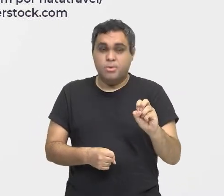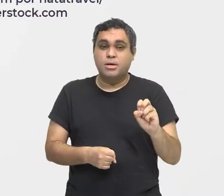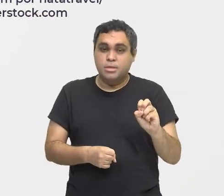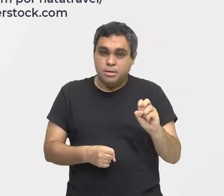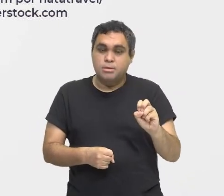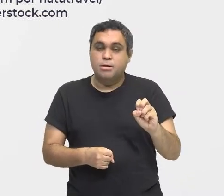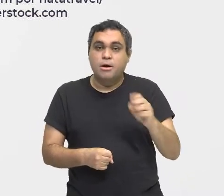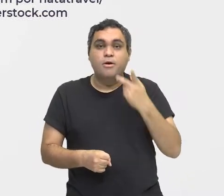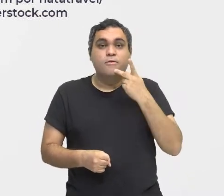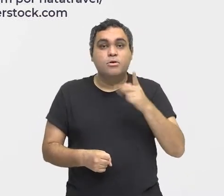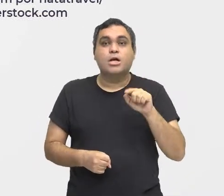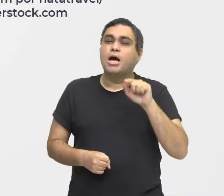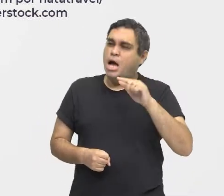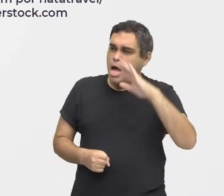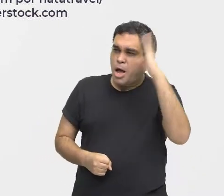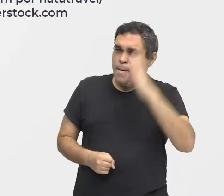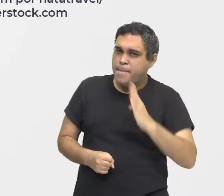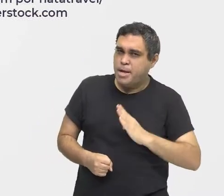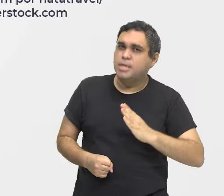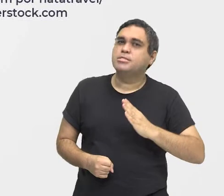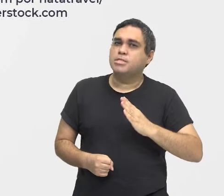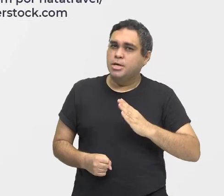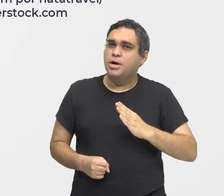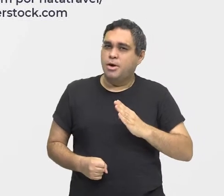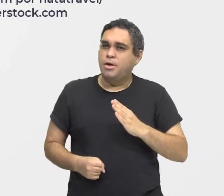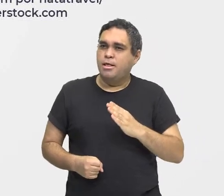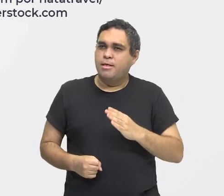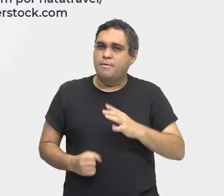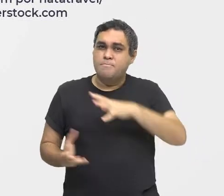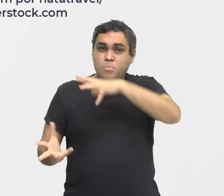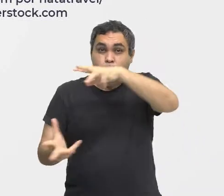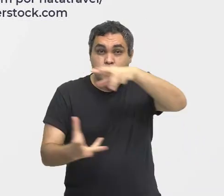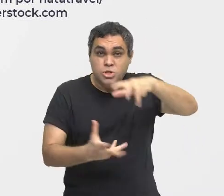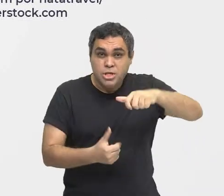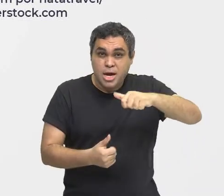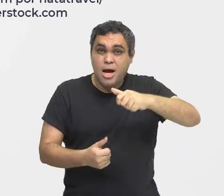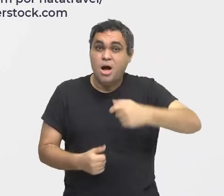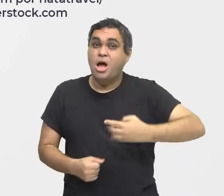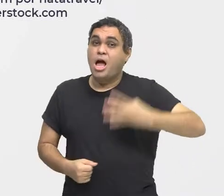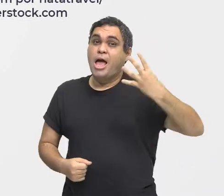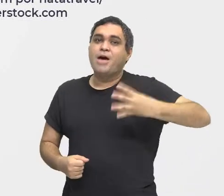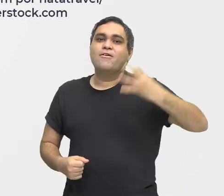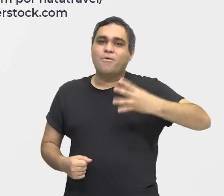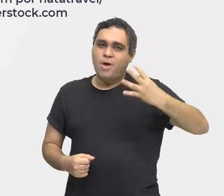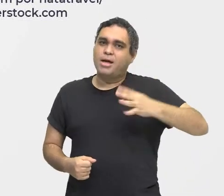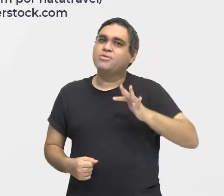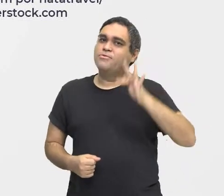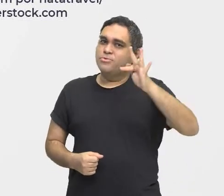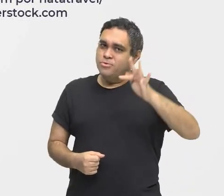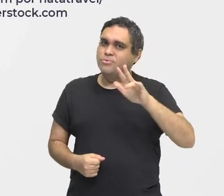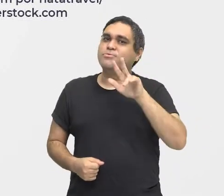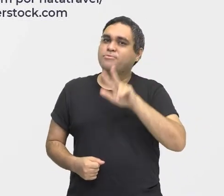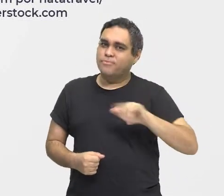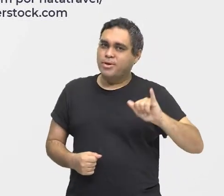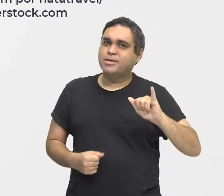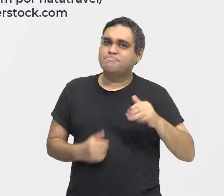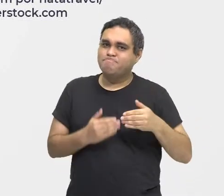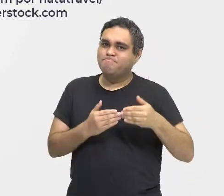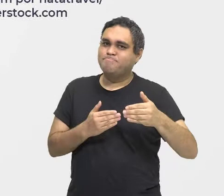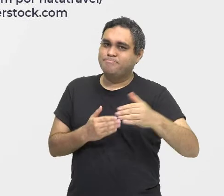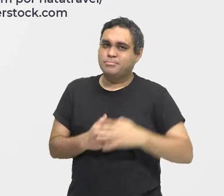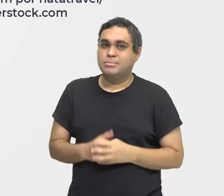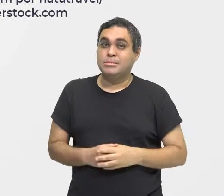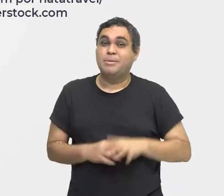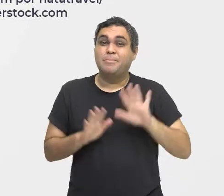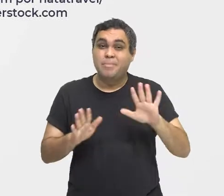processo econômico, nós estaremos até a quarta, sendo considerada a quarta maior economia até 2050, então eis